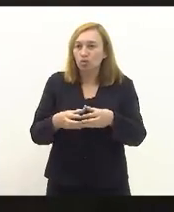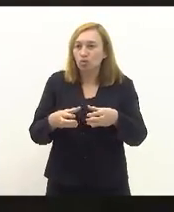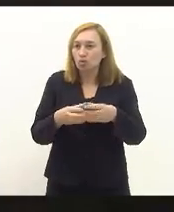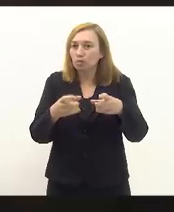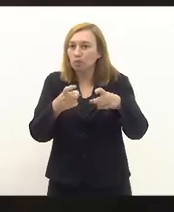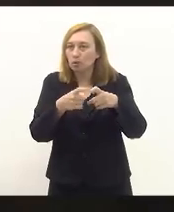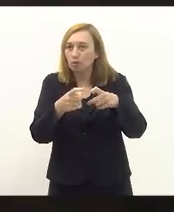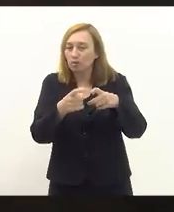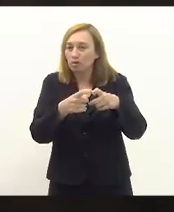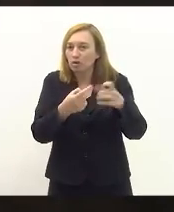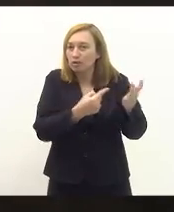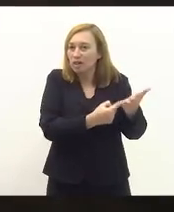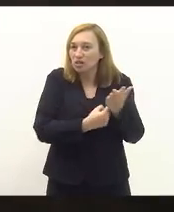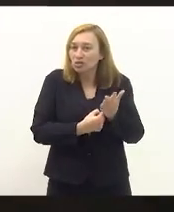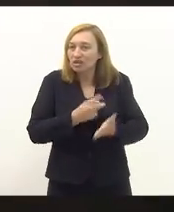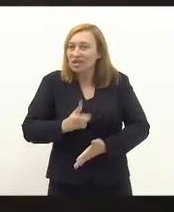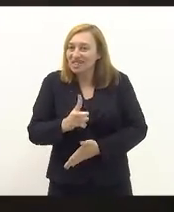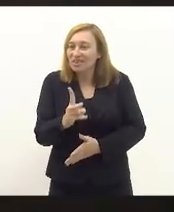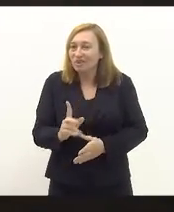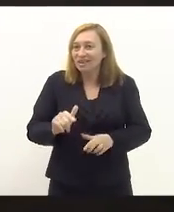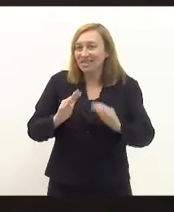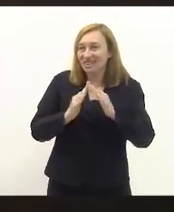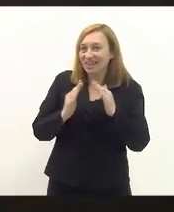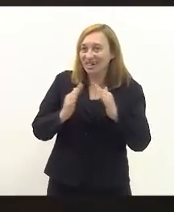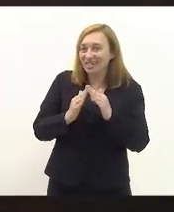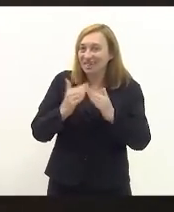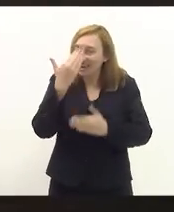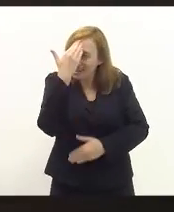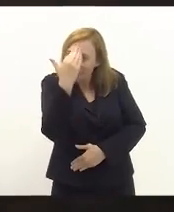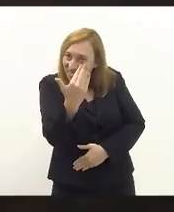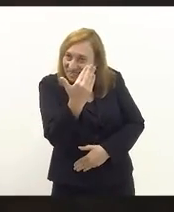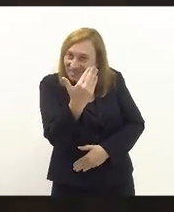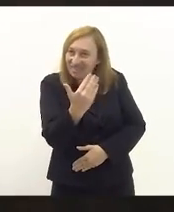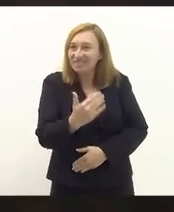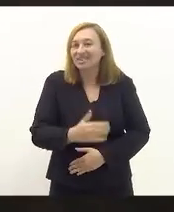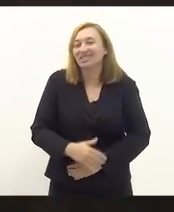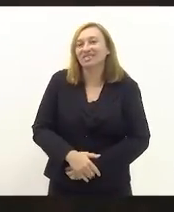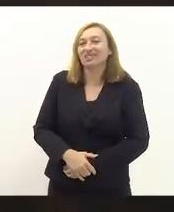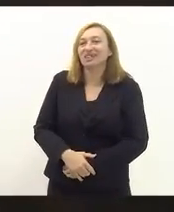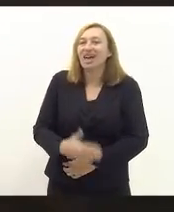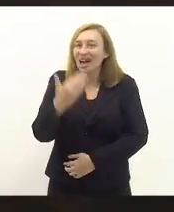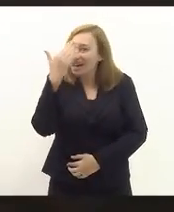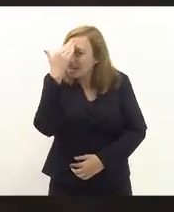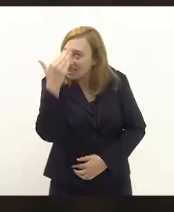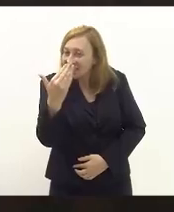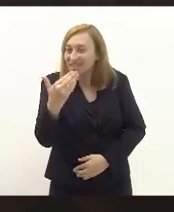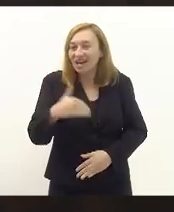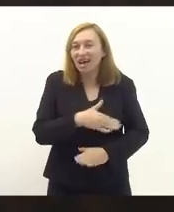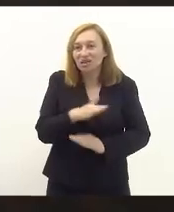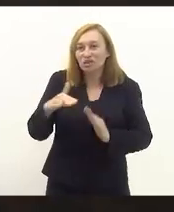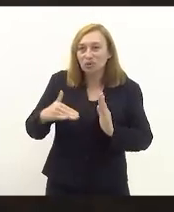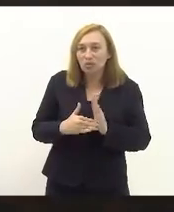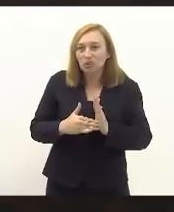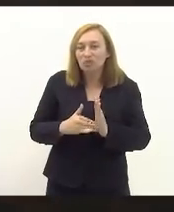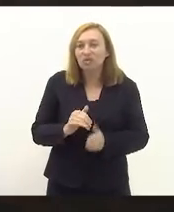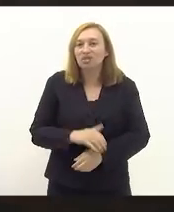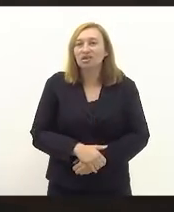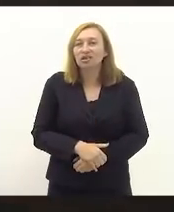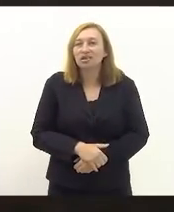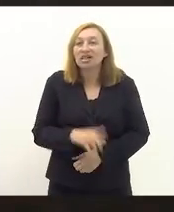que me socorre tanto nessa casa agradecer a equipe médica agradecer a todos